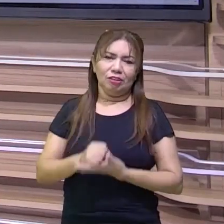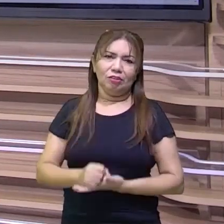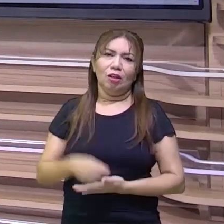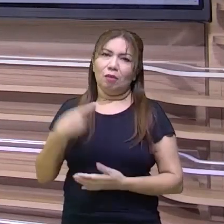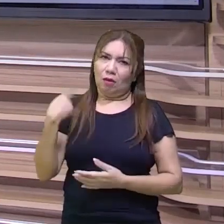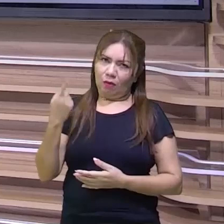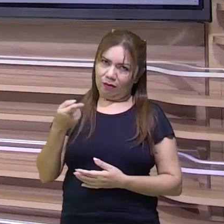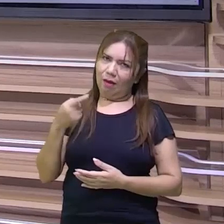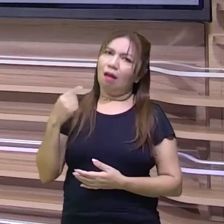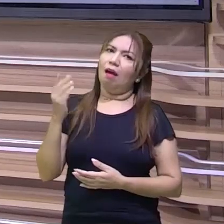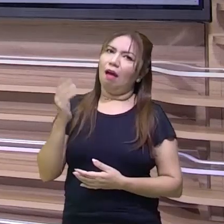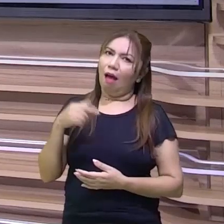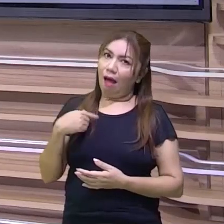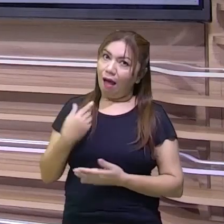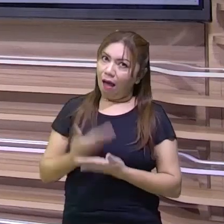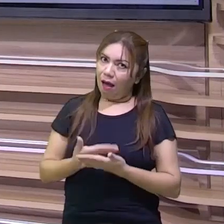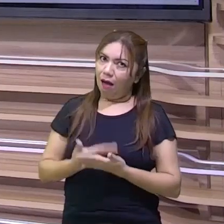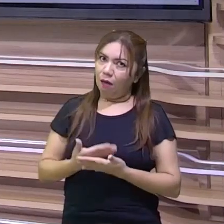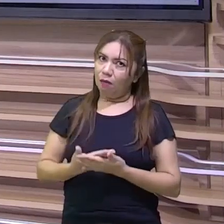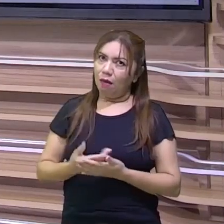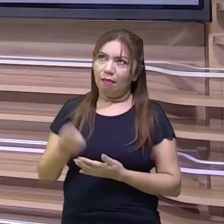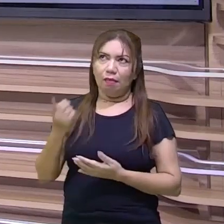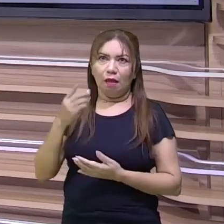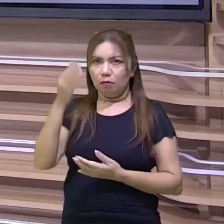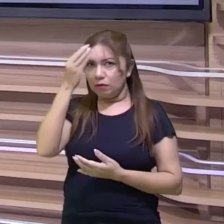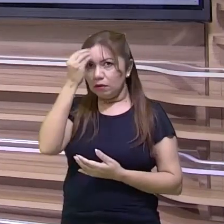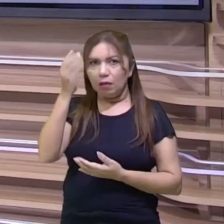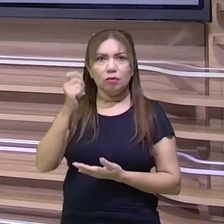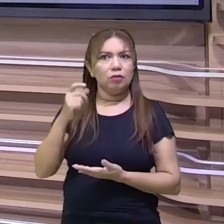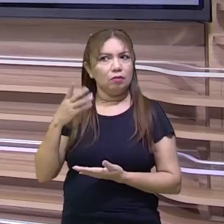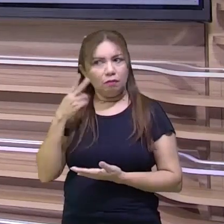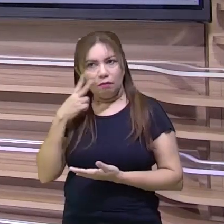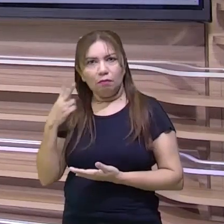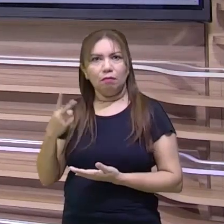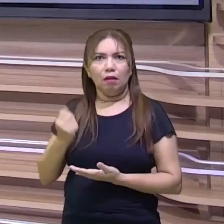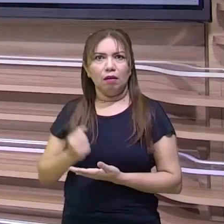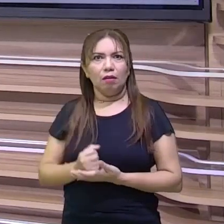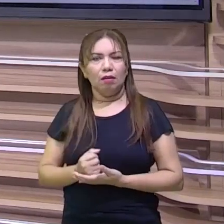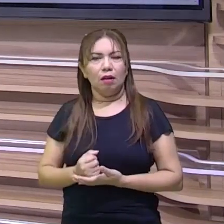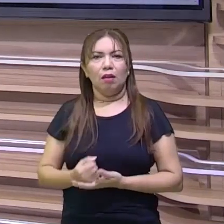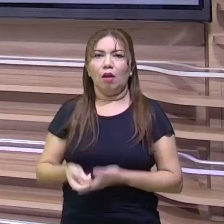a próxima aula. Não deixem de assistir e, além disso, eu peço que